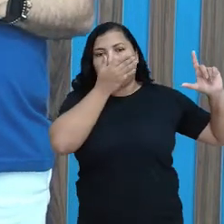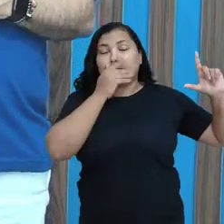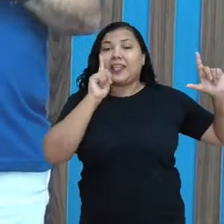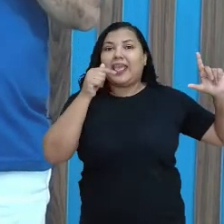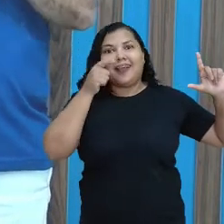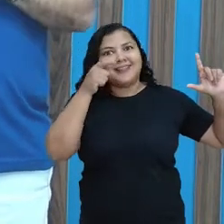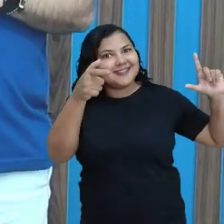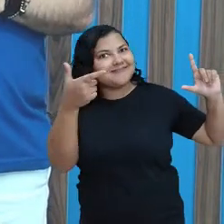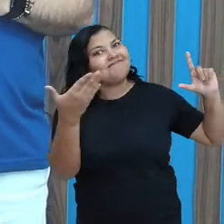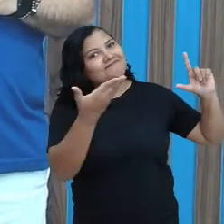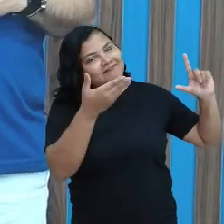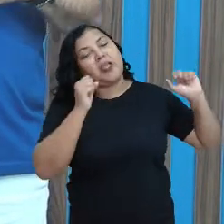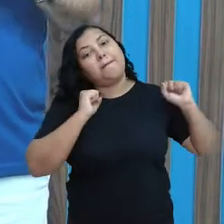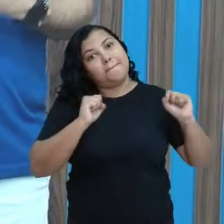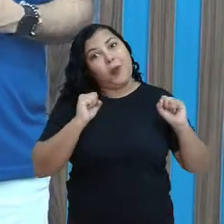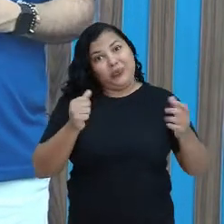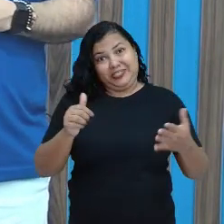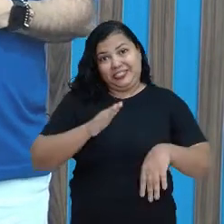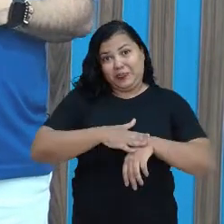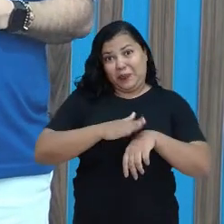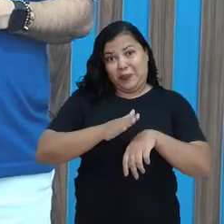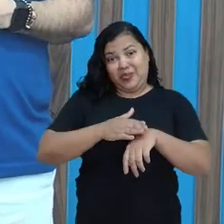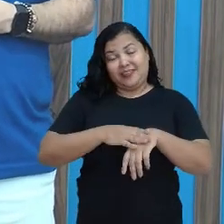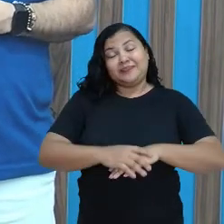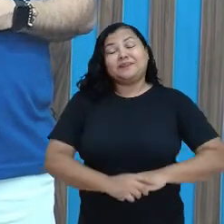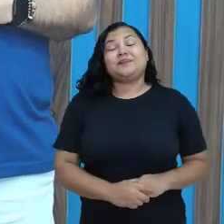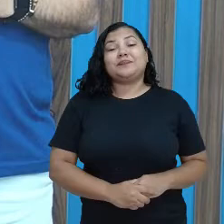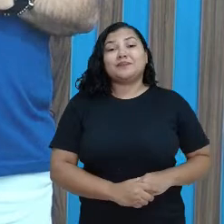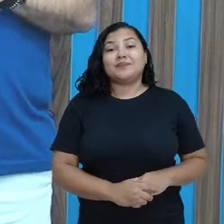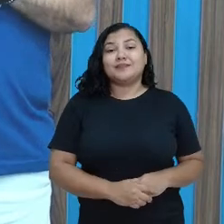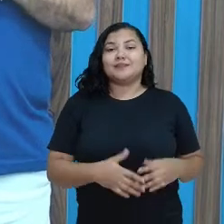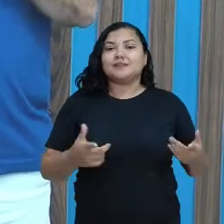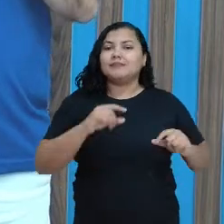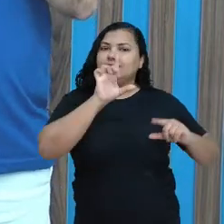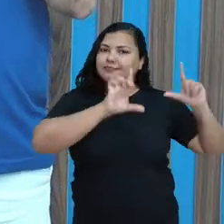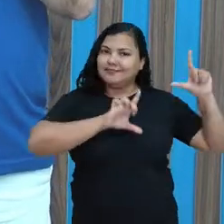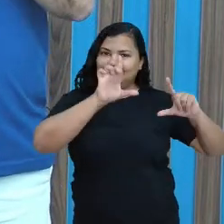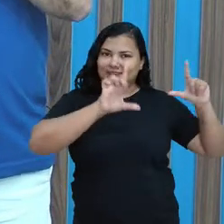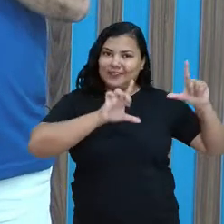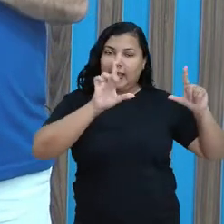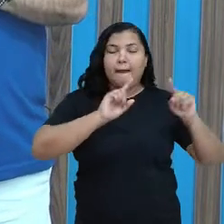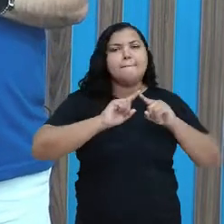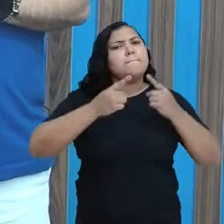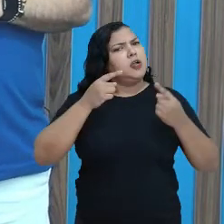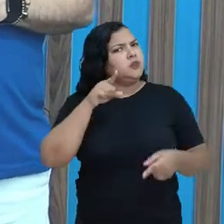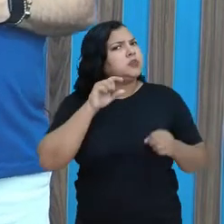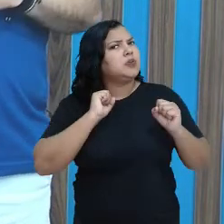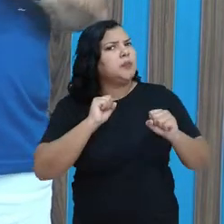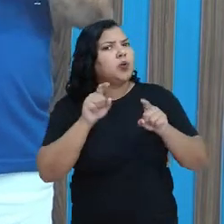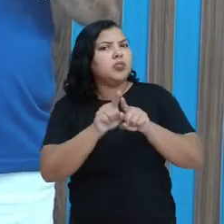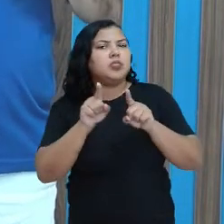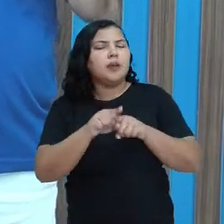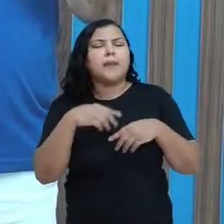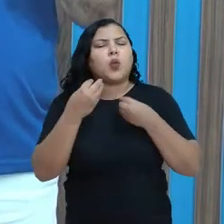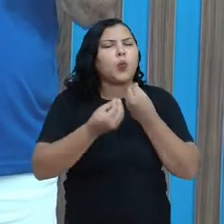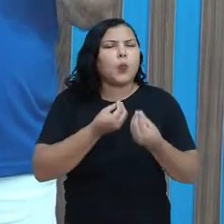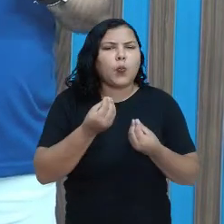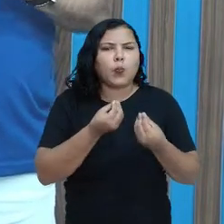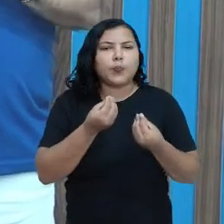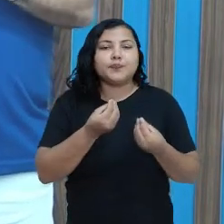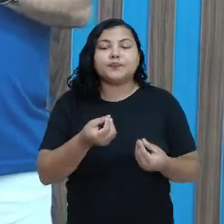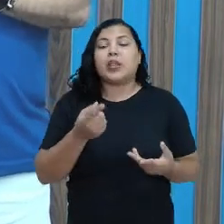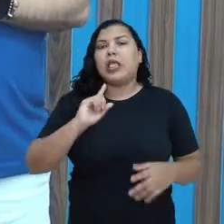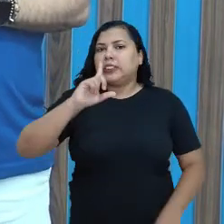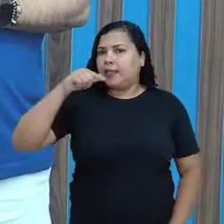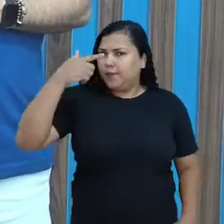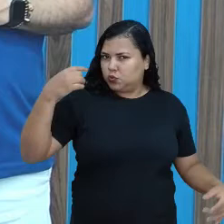a aula, agora está assistindo a aula ao vivo, né, pela TV, mas você pode, né, mais na frente,